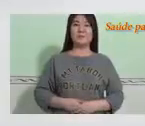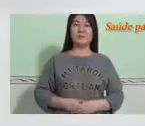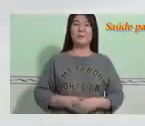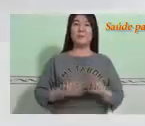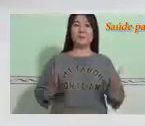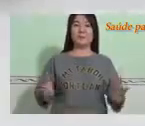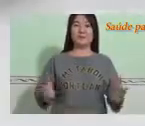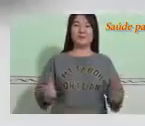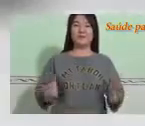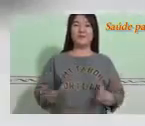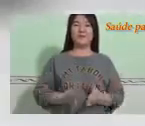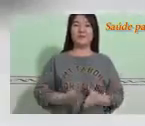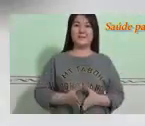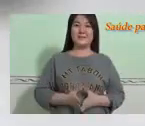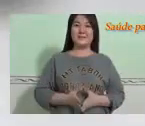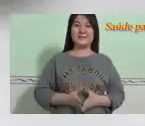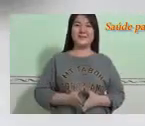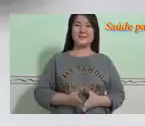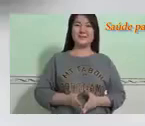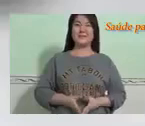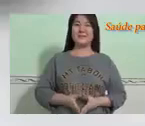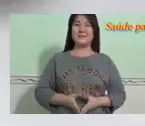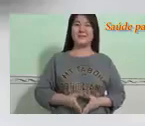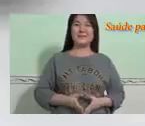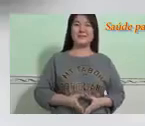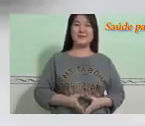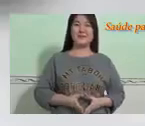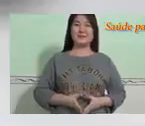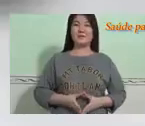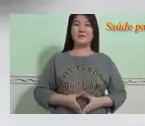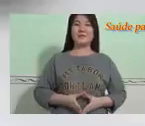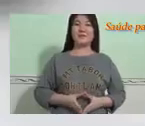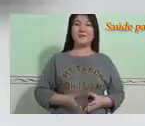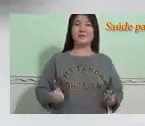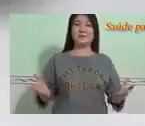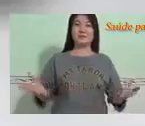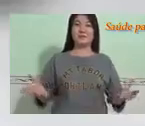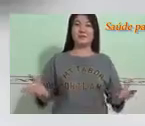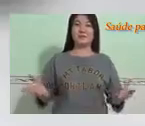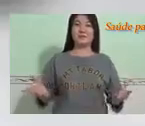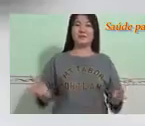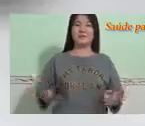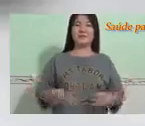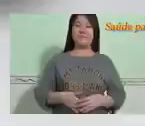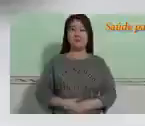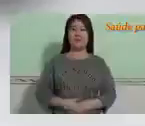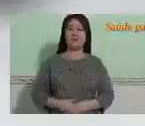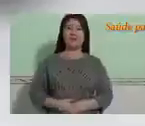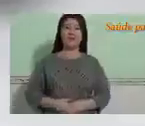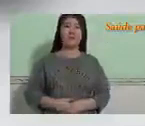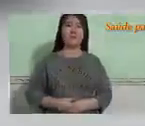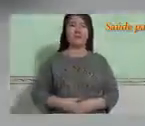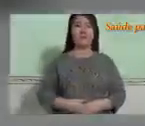Desta forma, dependendo do anticorpo monoclonal usado, estes remédios podem ser usados para tratar algumas